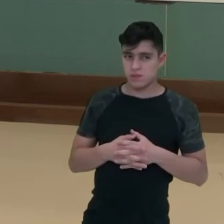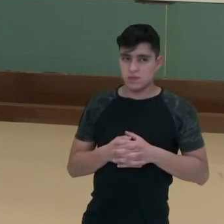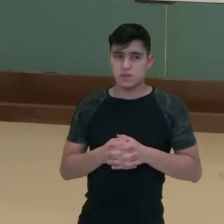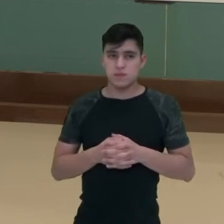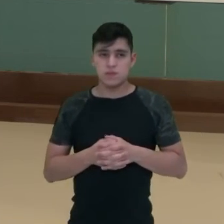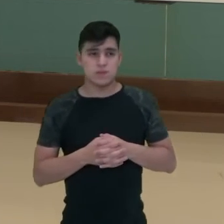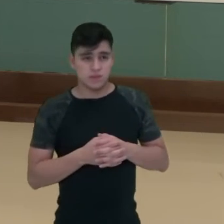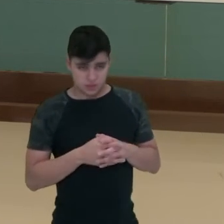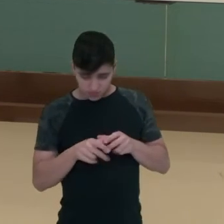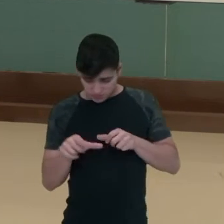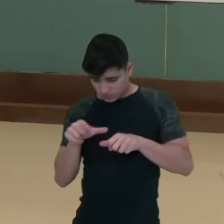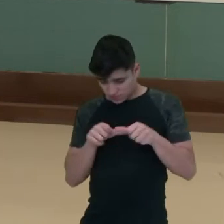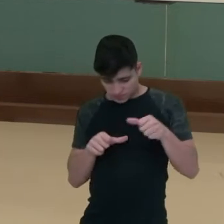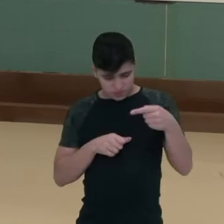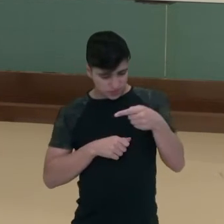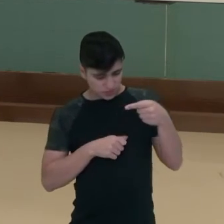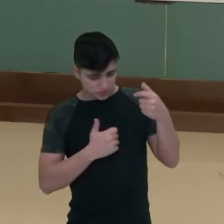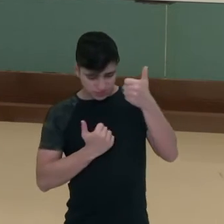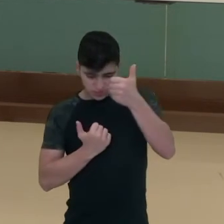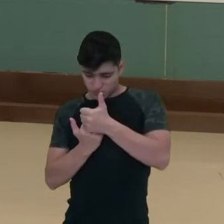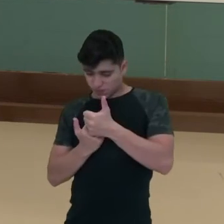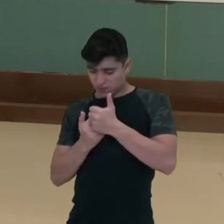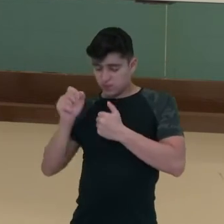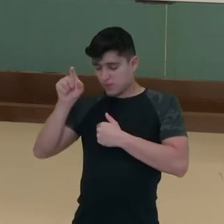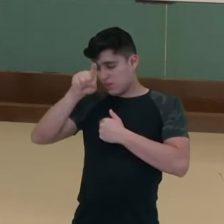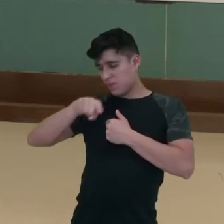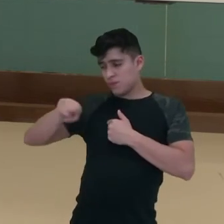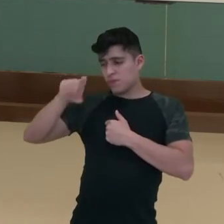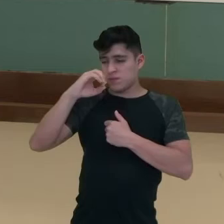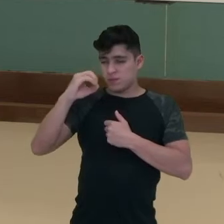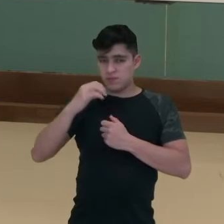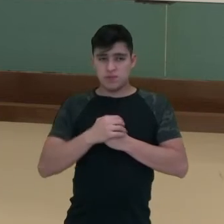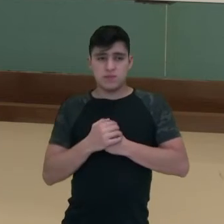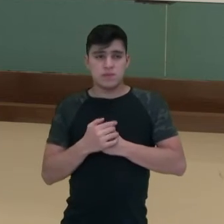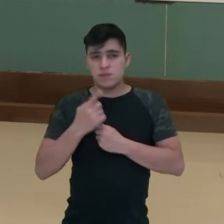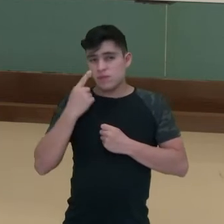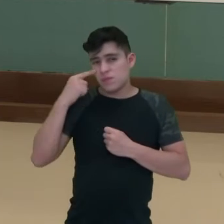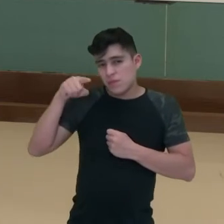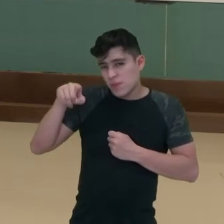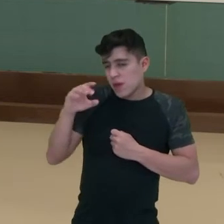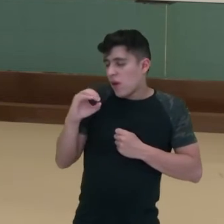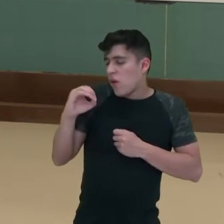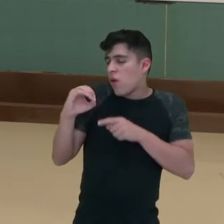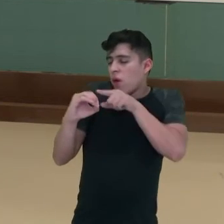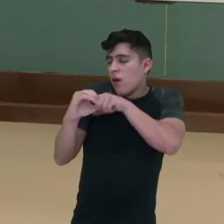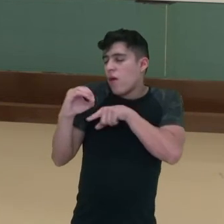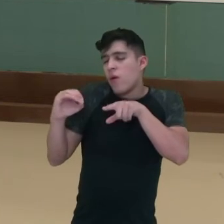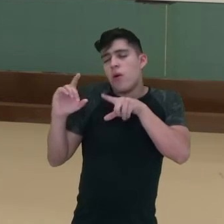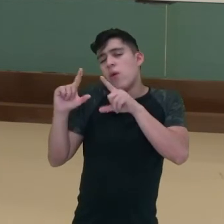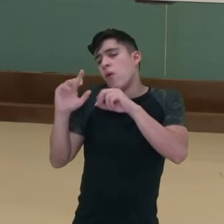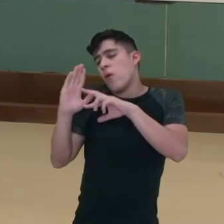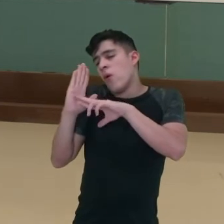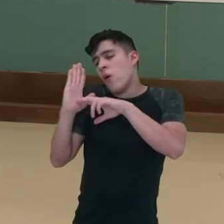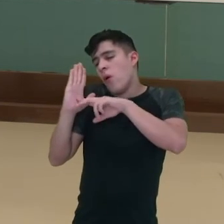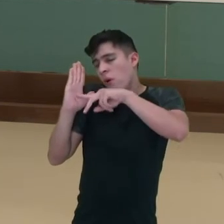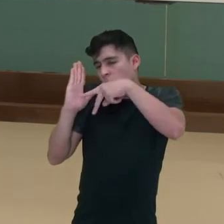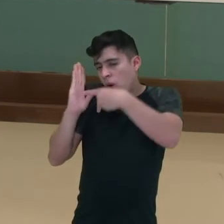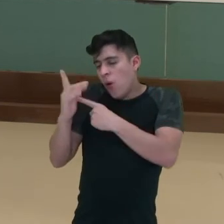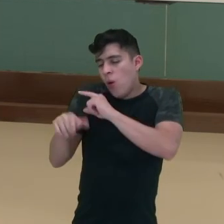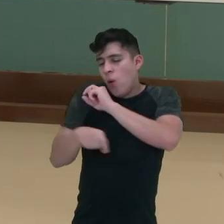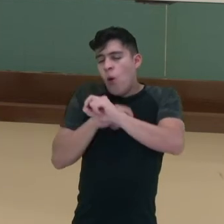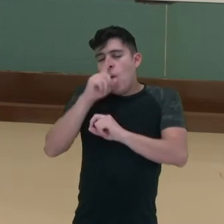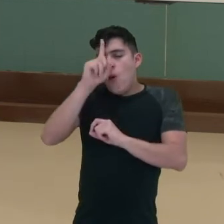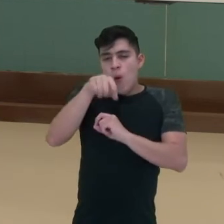a gente troca os traços por bolinhas. Essas bolinhas representam então